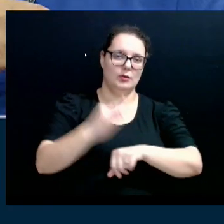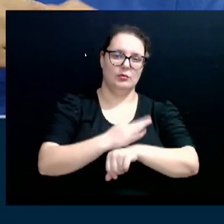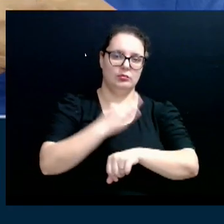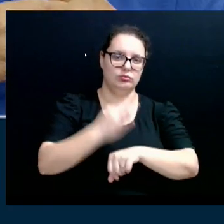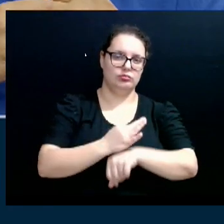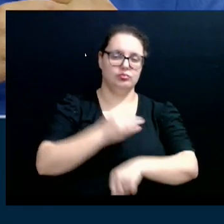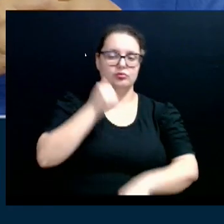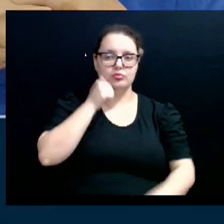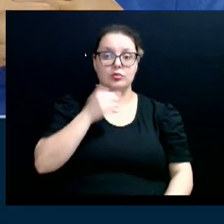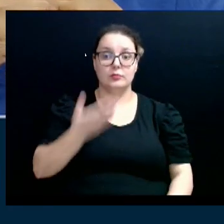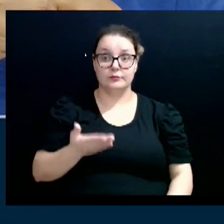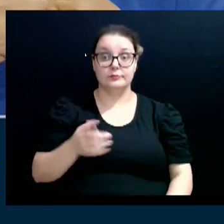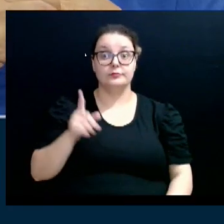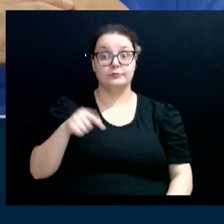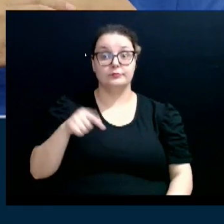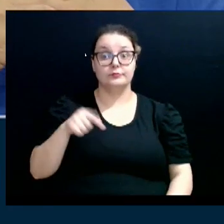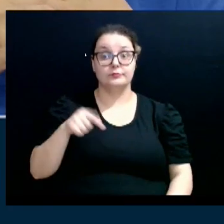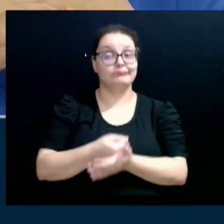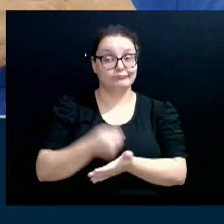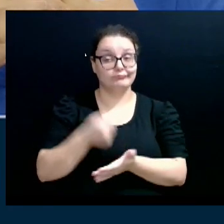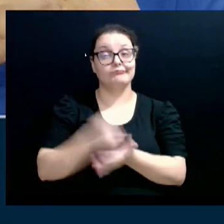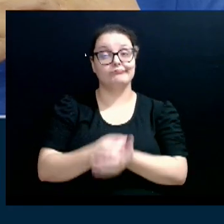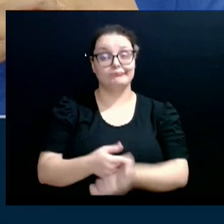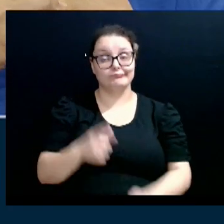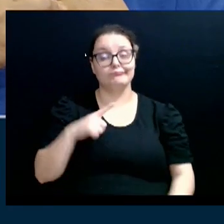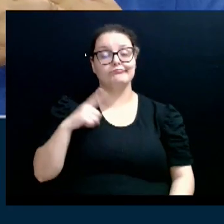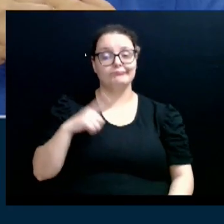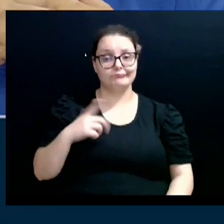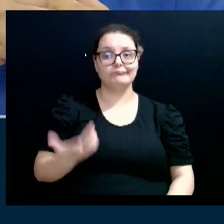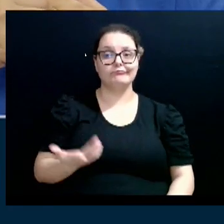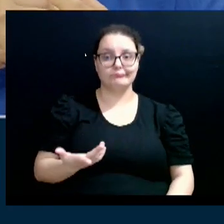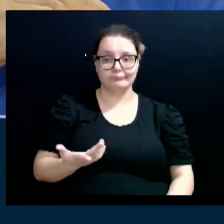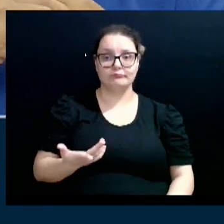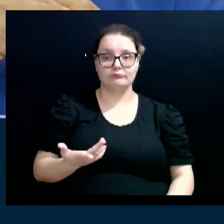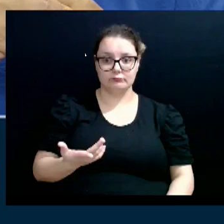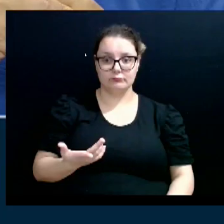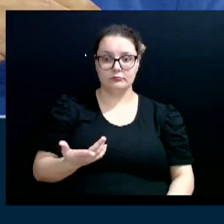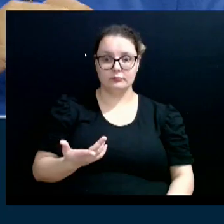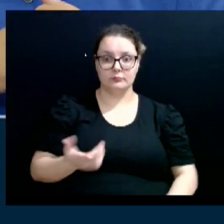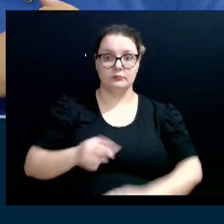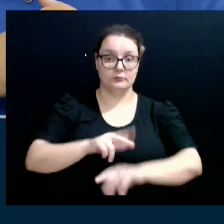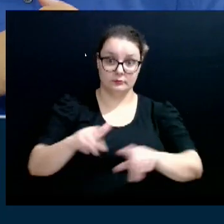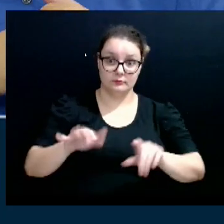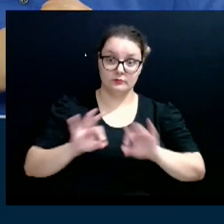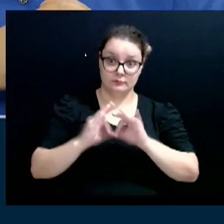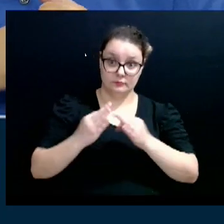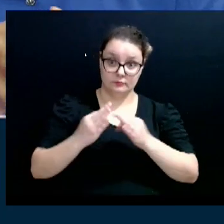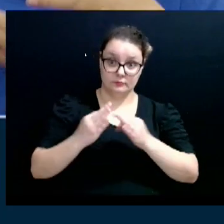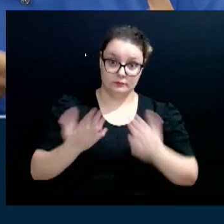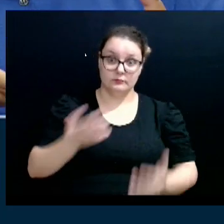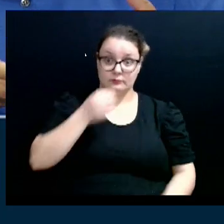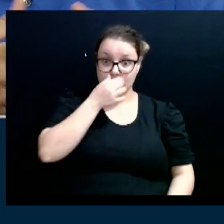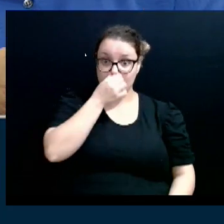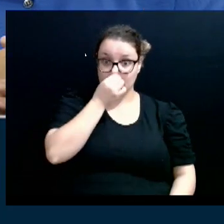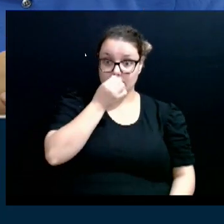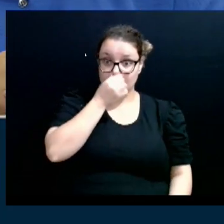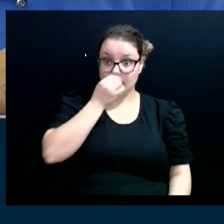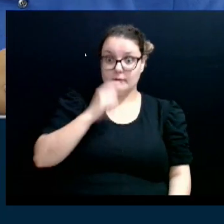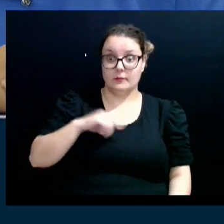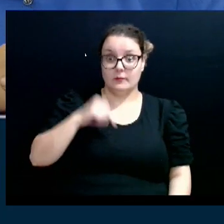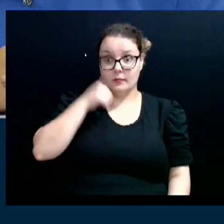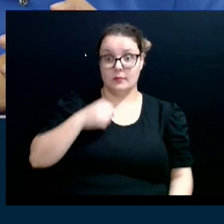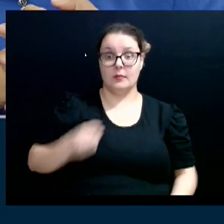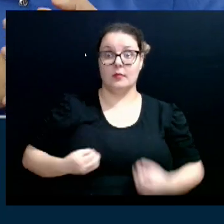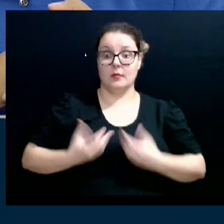ainda existe, né, e que ainda acho que está presente em muitos lares aí, que tem mulheres que só oferecem o